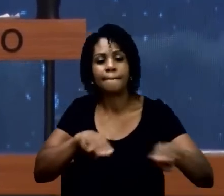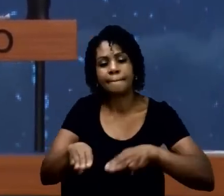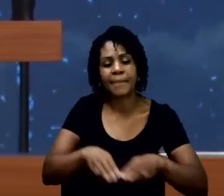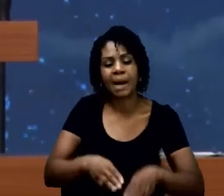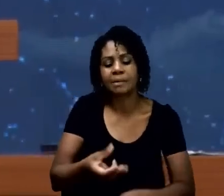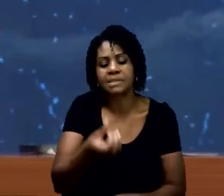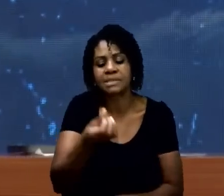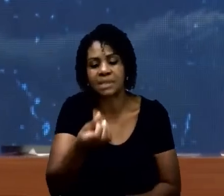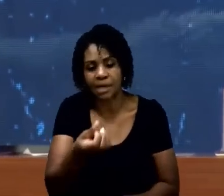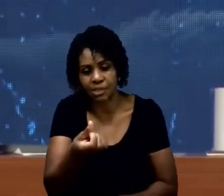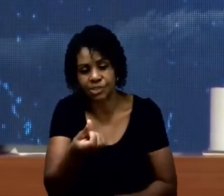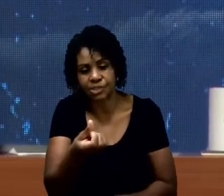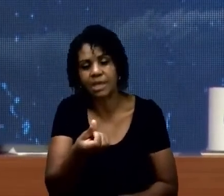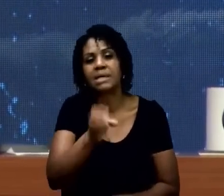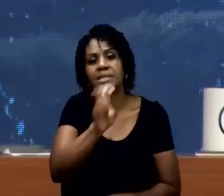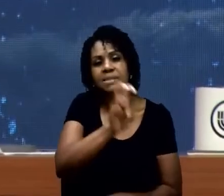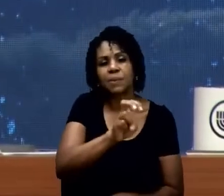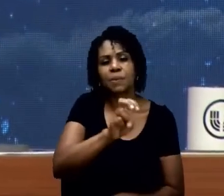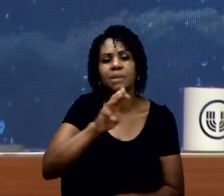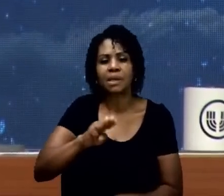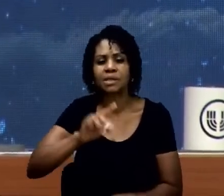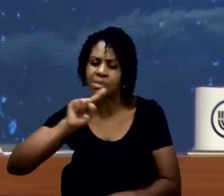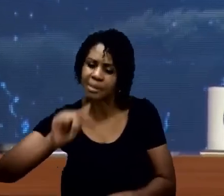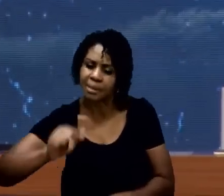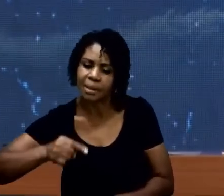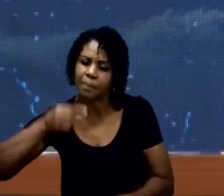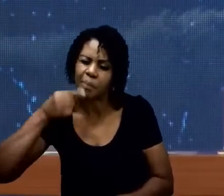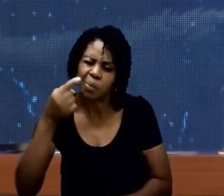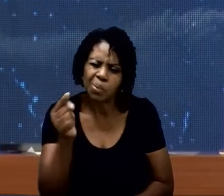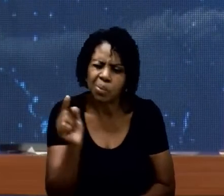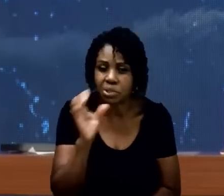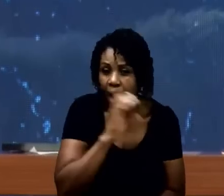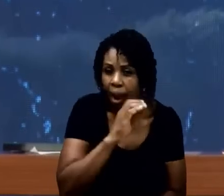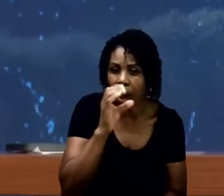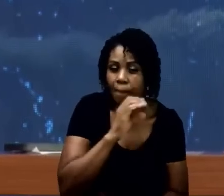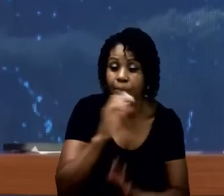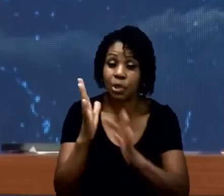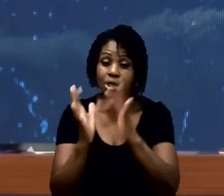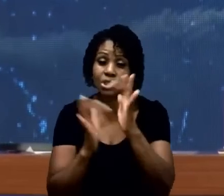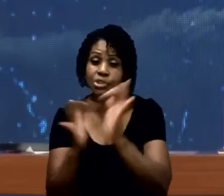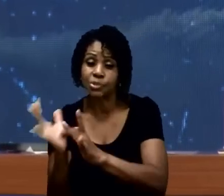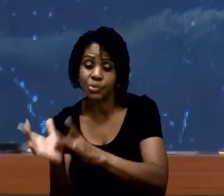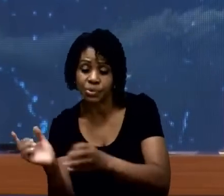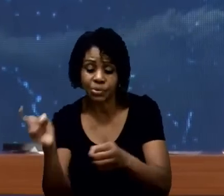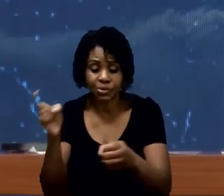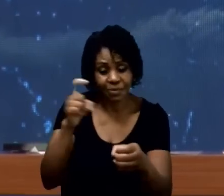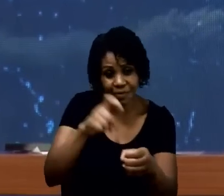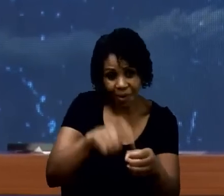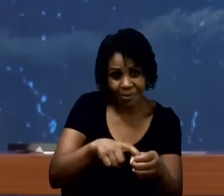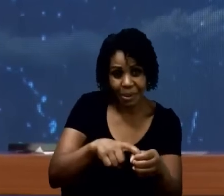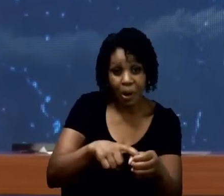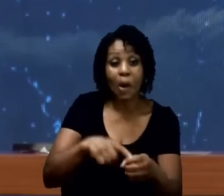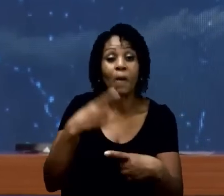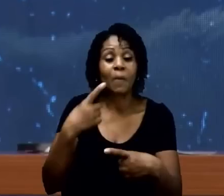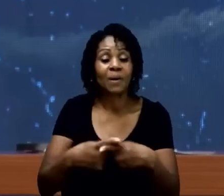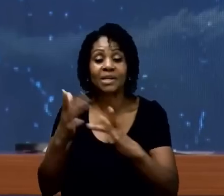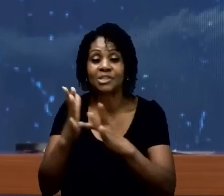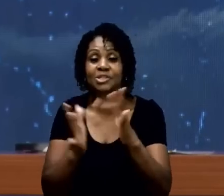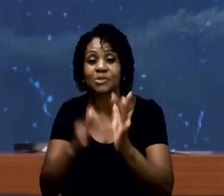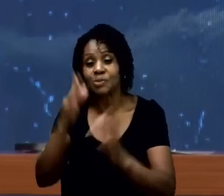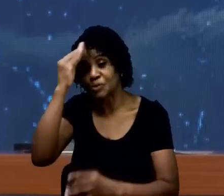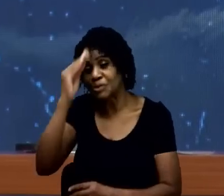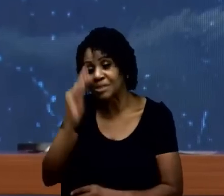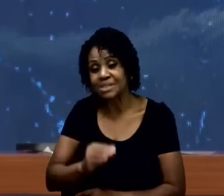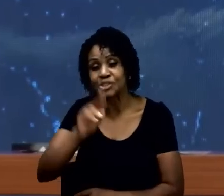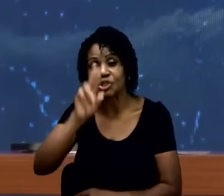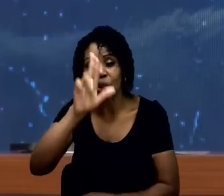53. Pouquinho tempo depois. Pouquinho tempo depois Jesus volta. Jesus não desiste da gente. Está